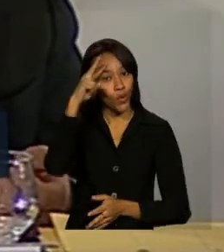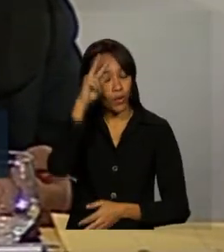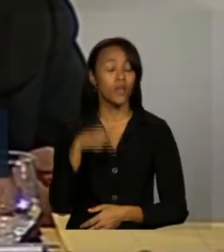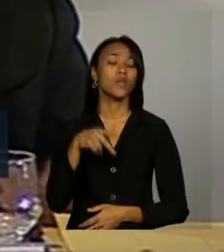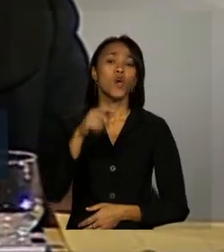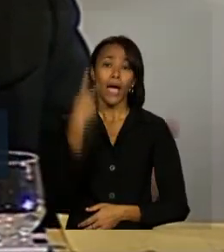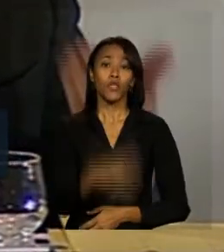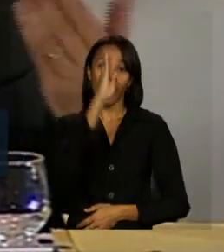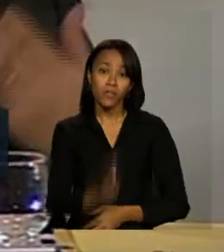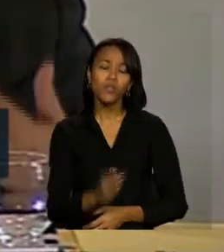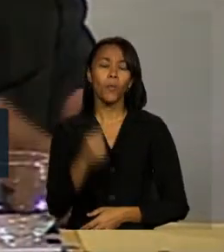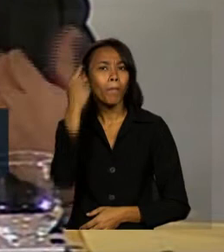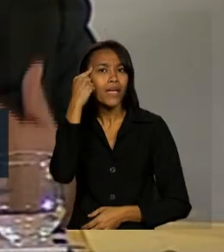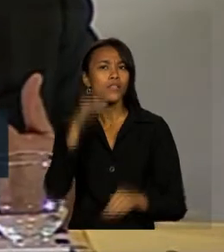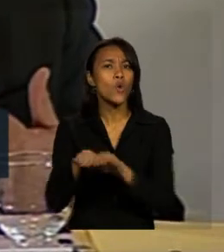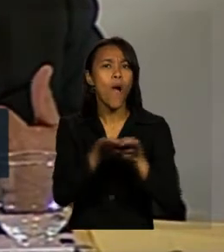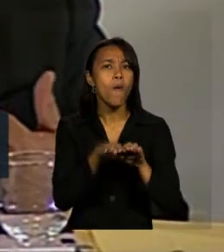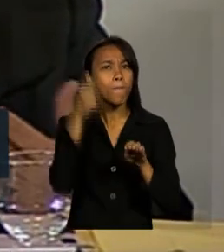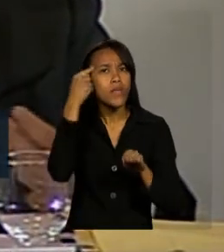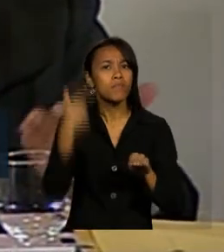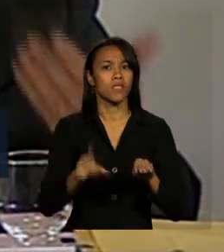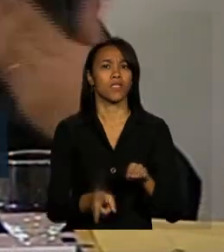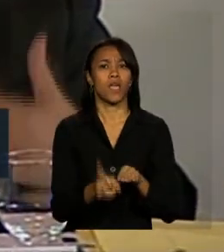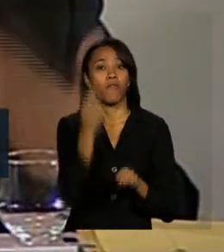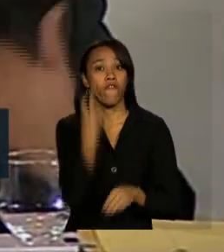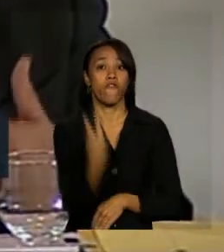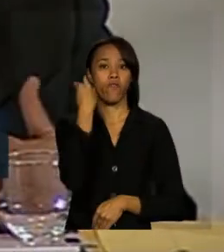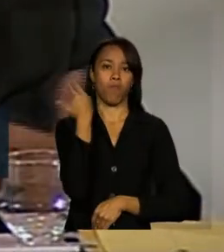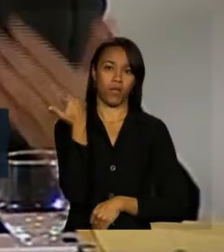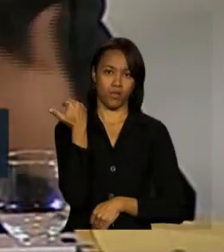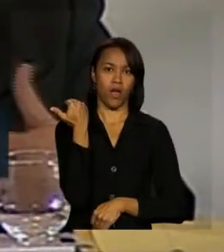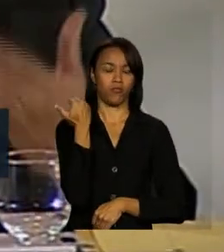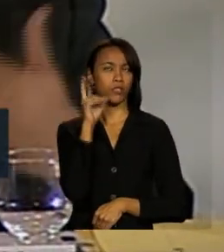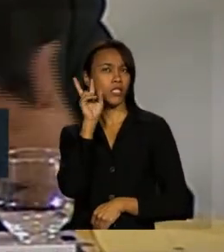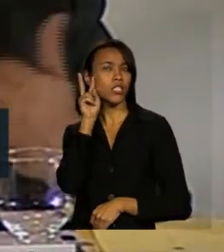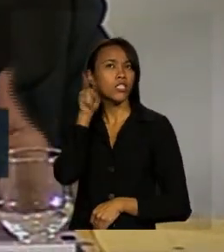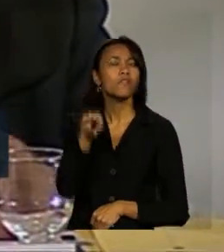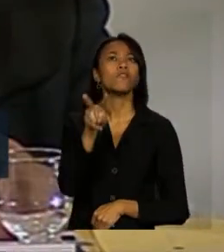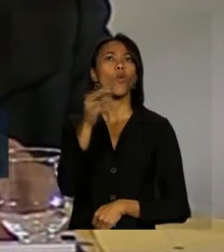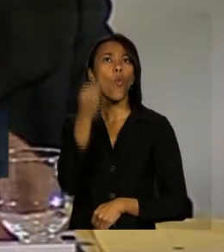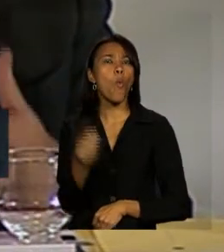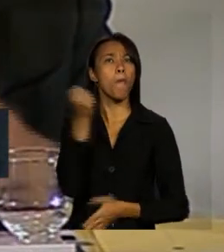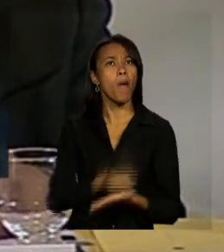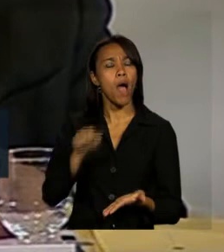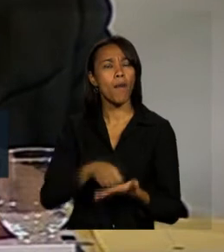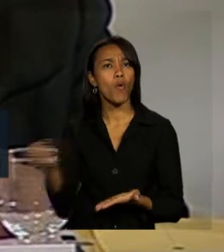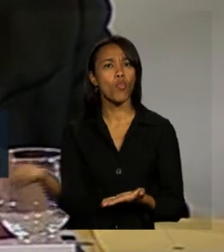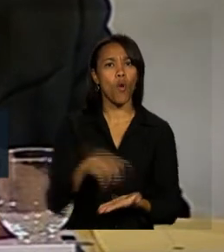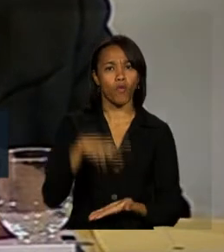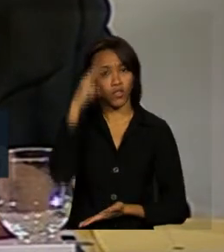igual, ele tem que olhar para o passado e rever, reescrever aquilo que ele